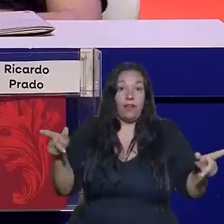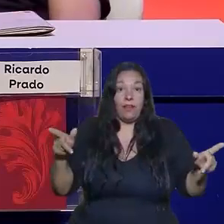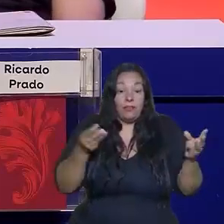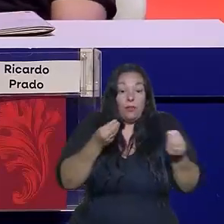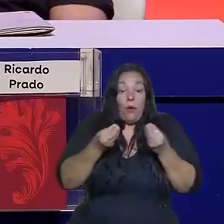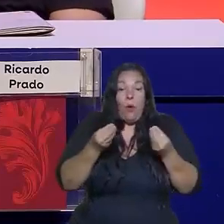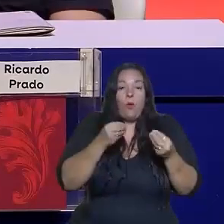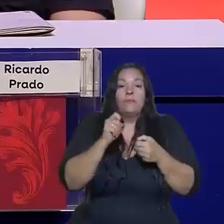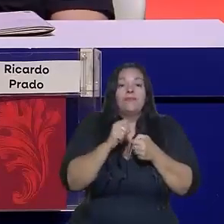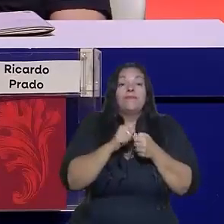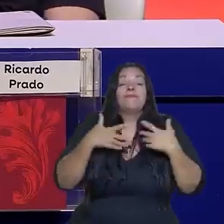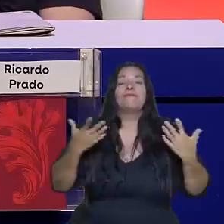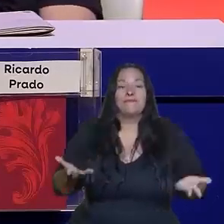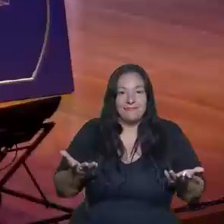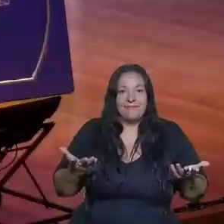se dá para você?